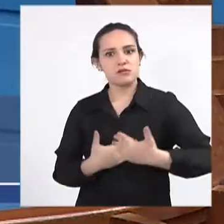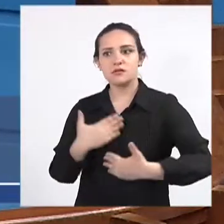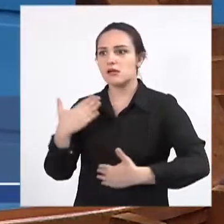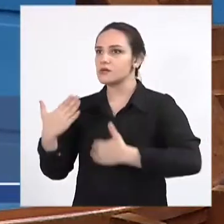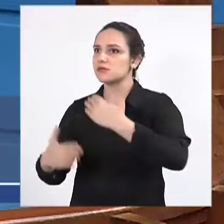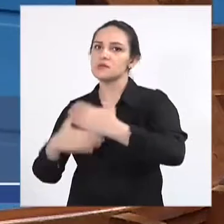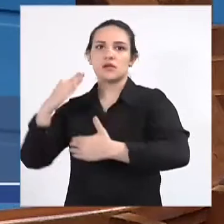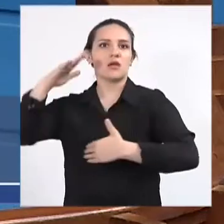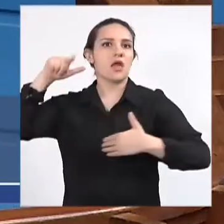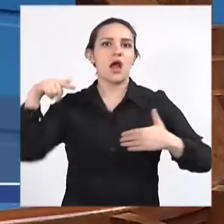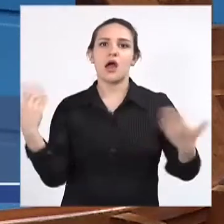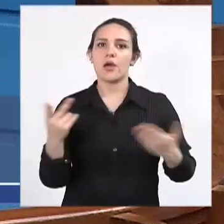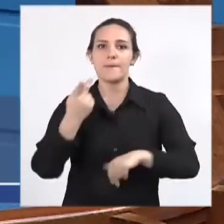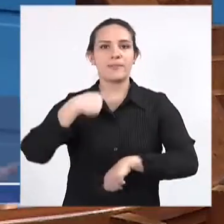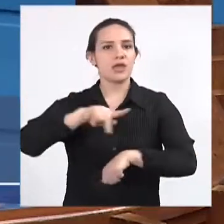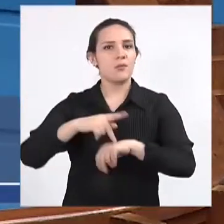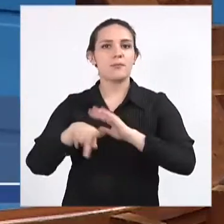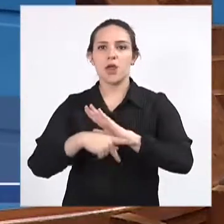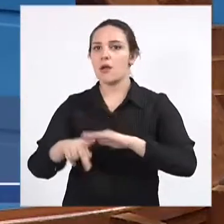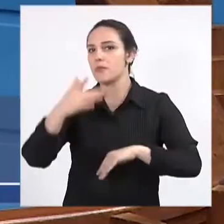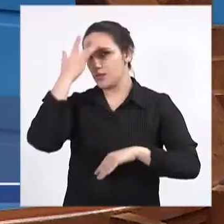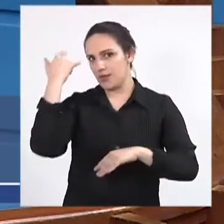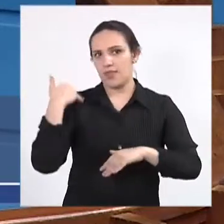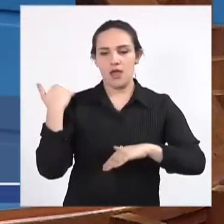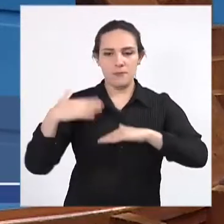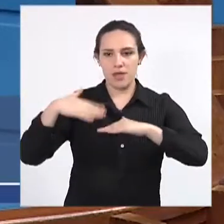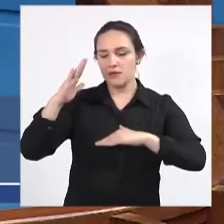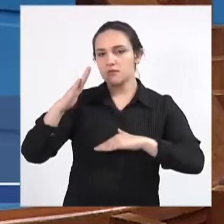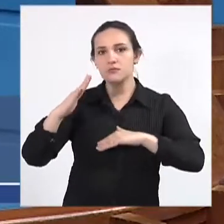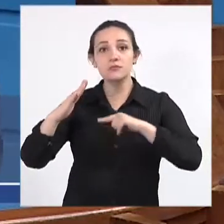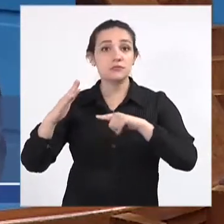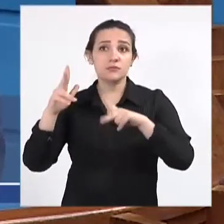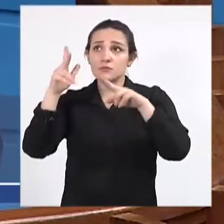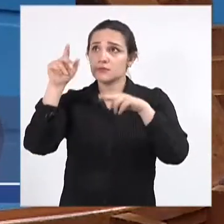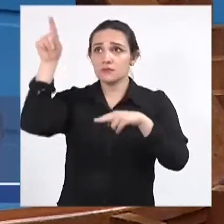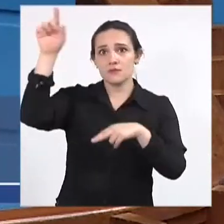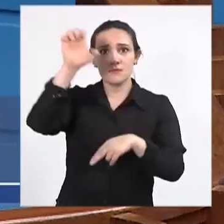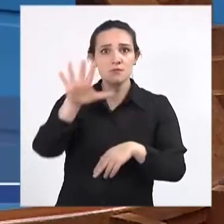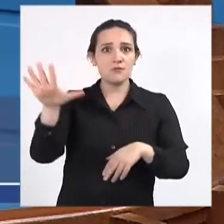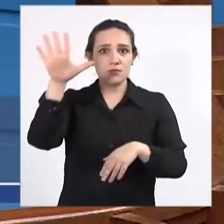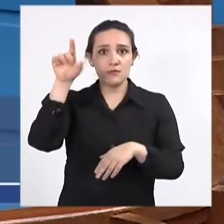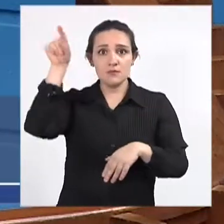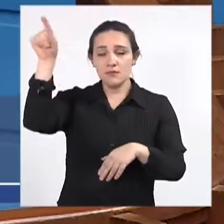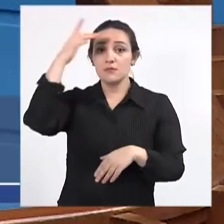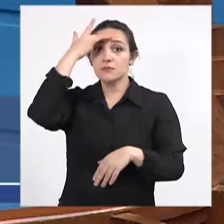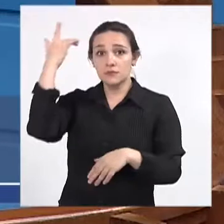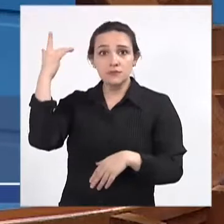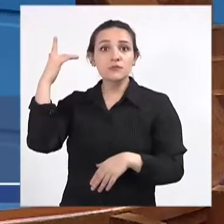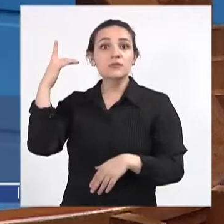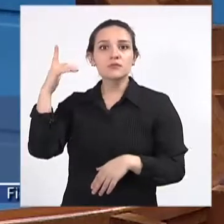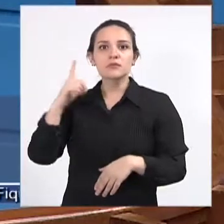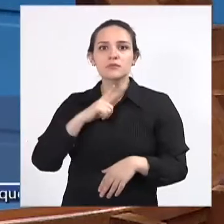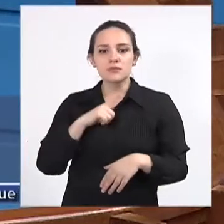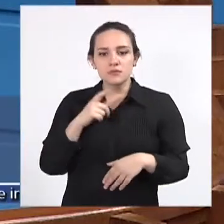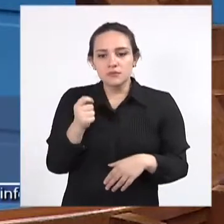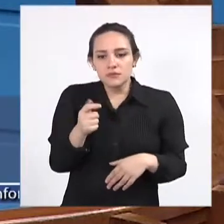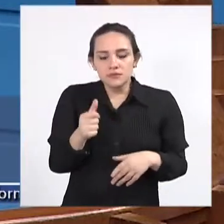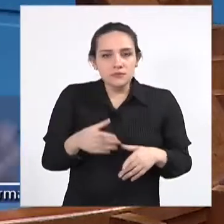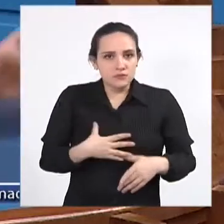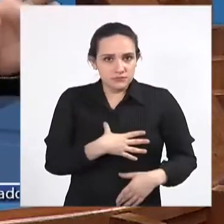um país de pessoas com mais idade. Assim como é a Europa. As pessoas estão tendo cada vez menos